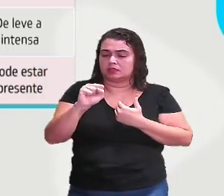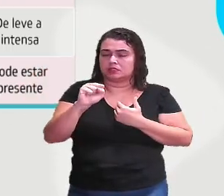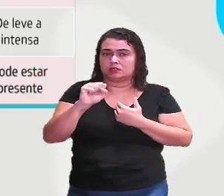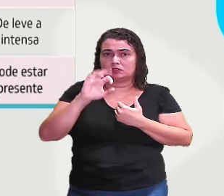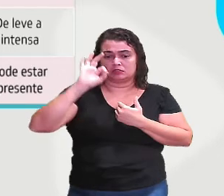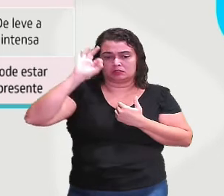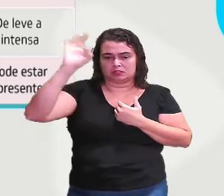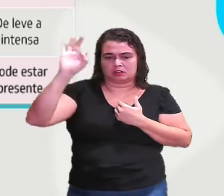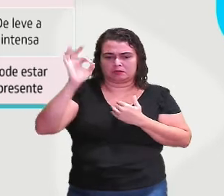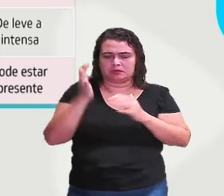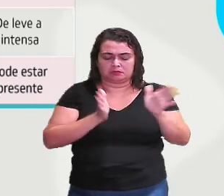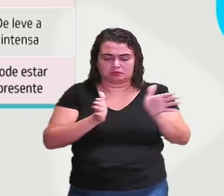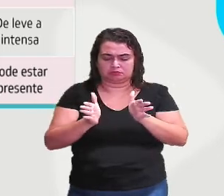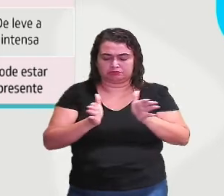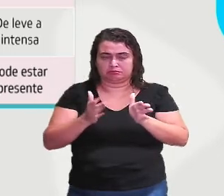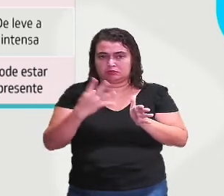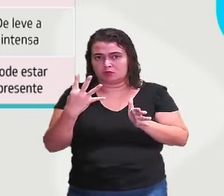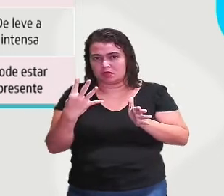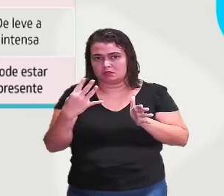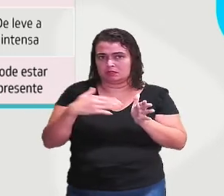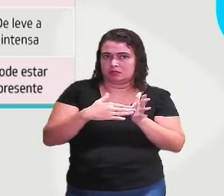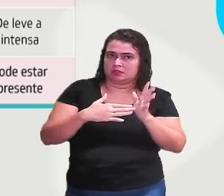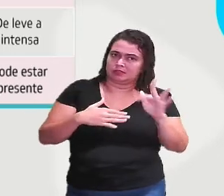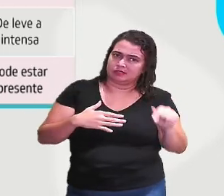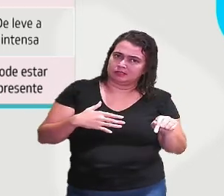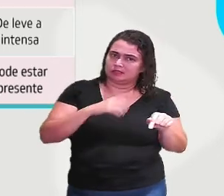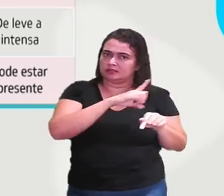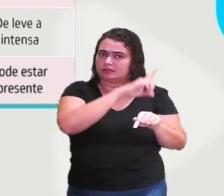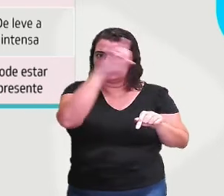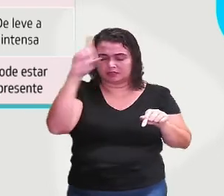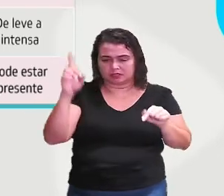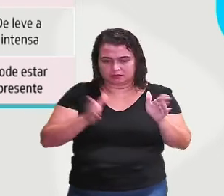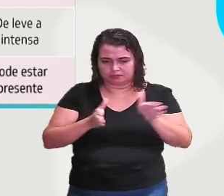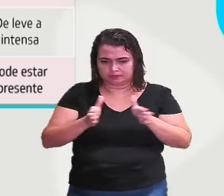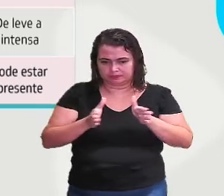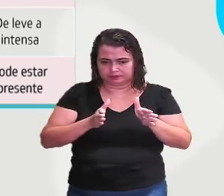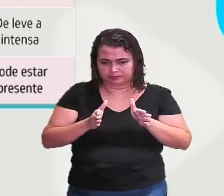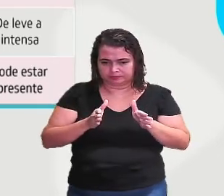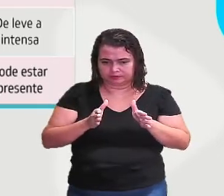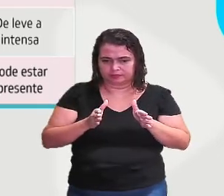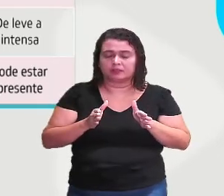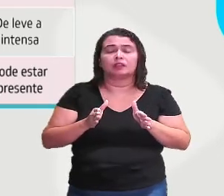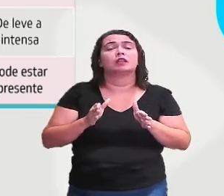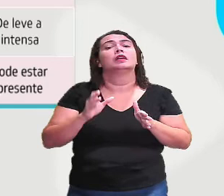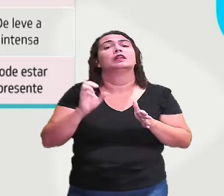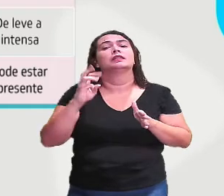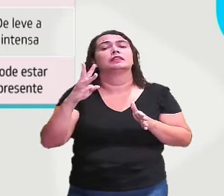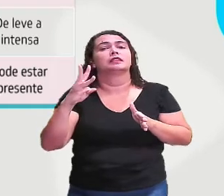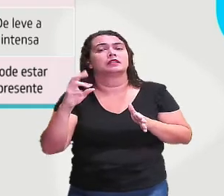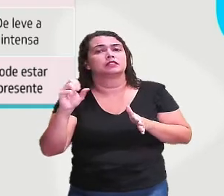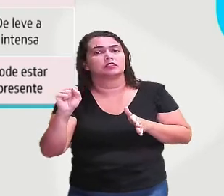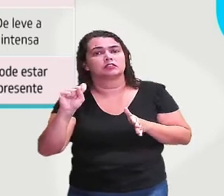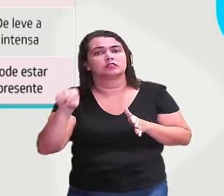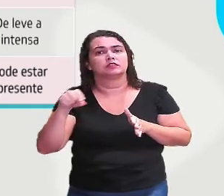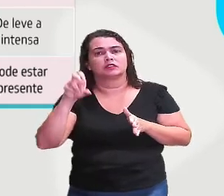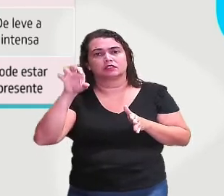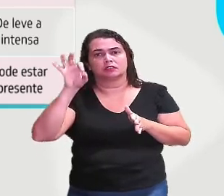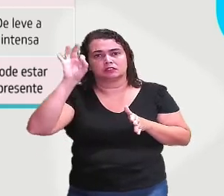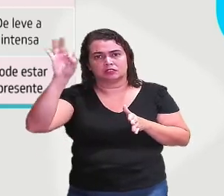percebe que isso está relacionado com a dengue. 38,5 graus, de 2 a 3 dias, chikungunya. A